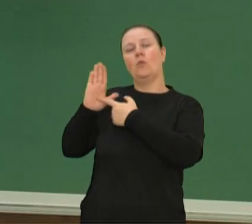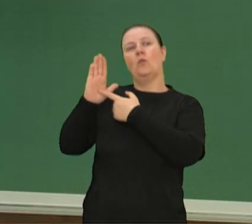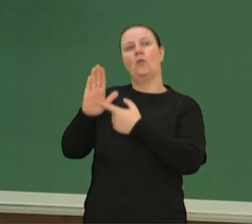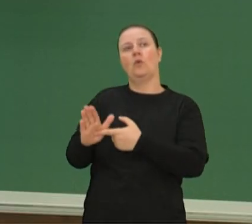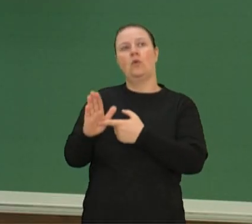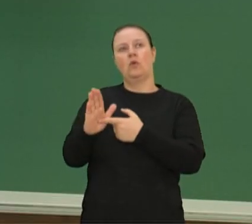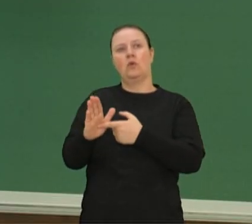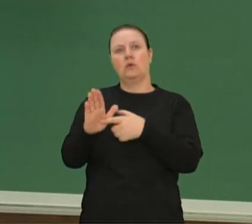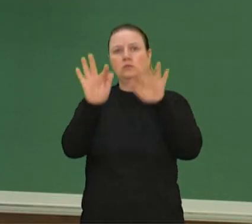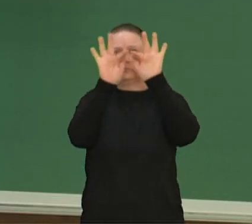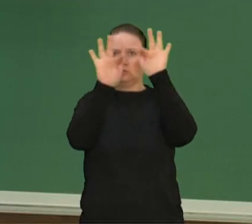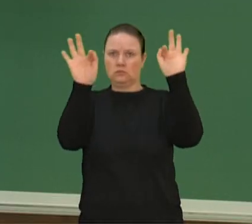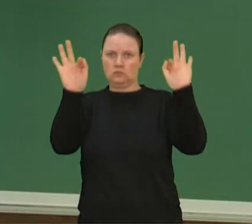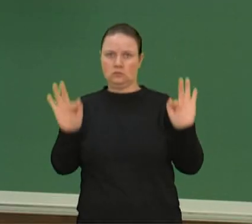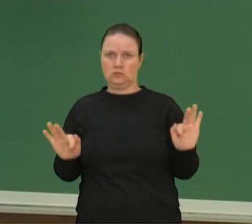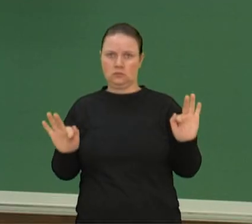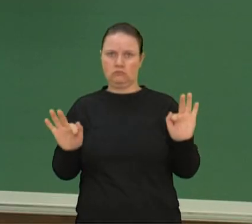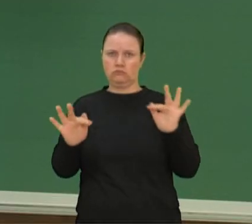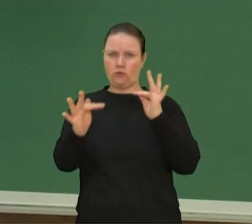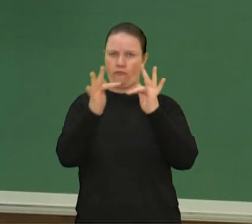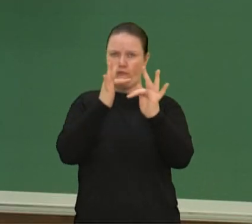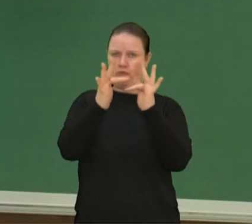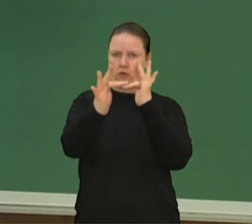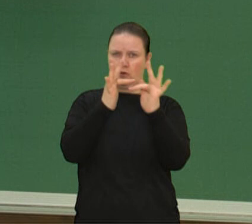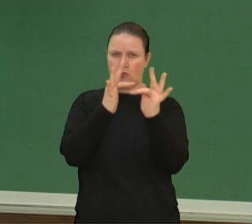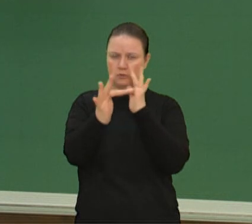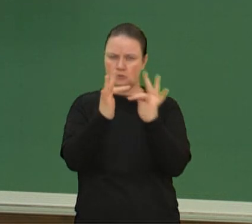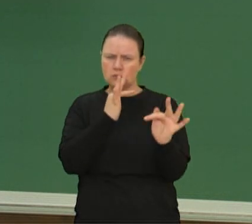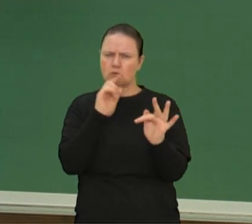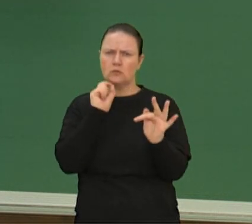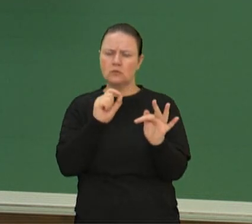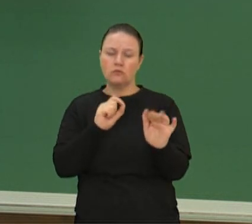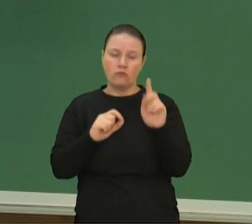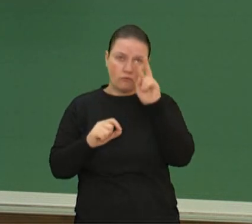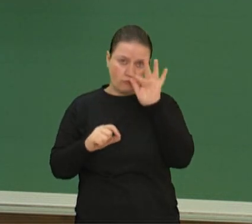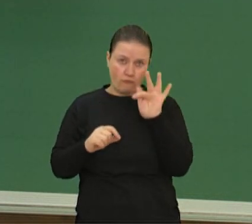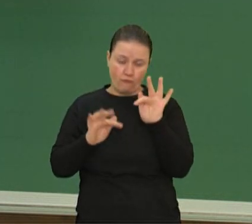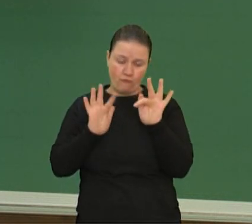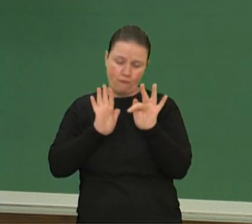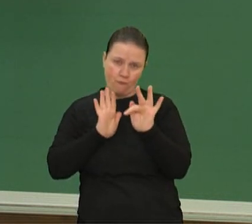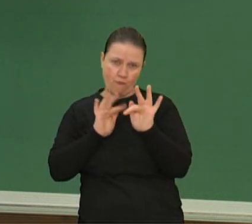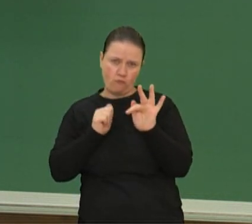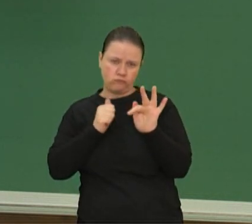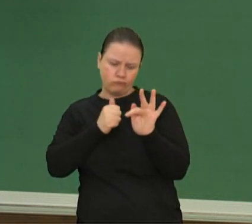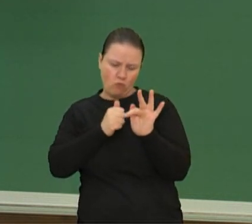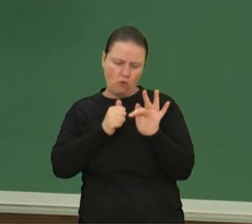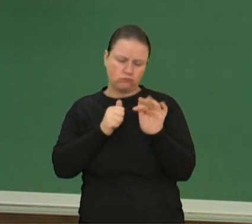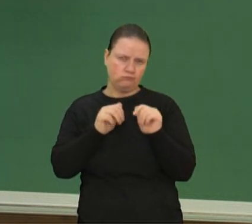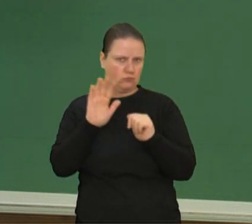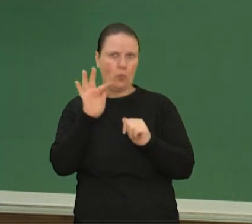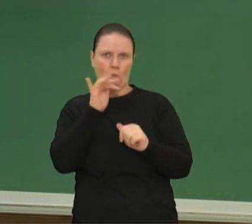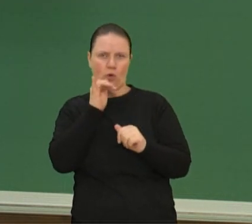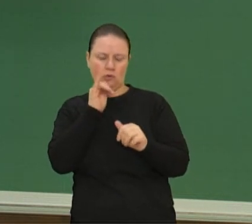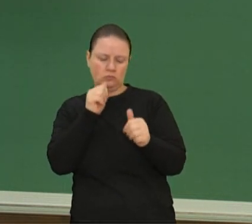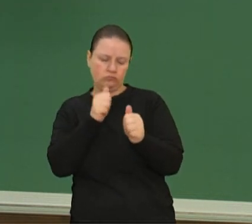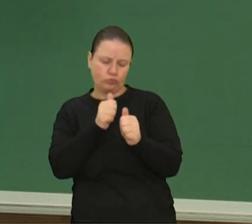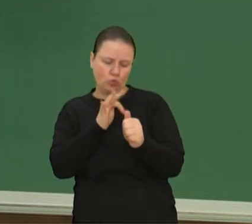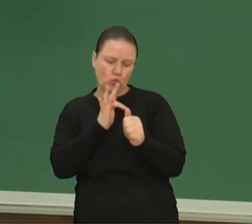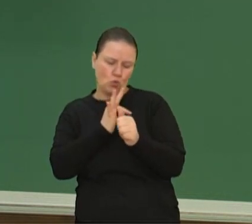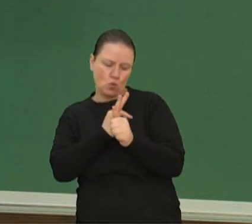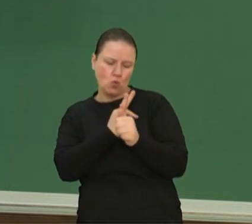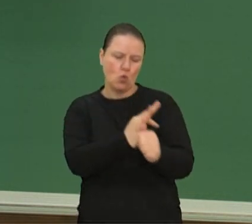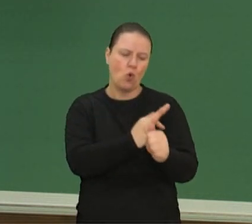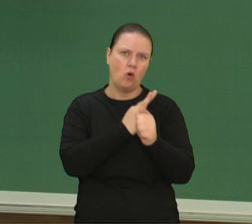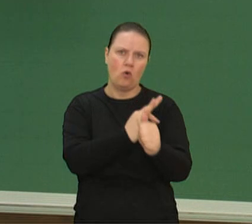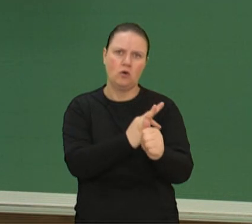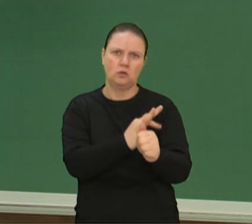fórmula da física para a gente pensar sobre isso. Então, a força ela corresponde à aceleração vezes a